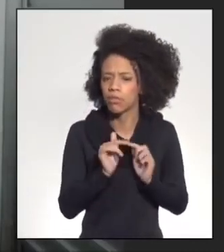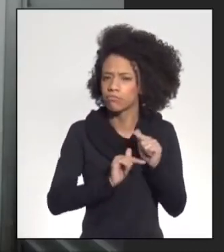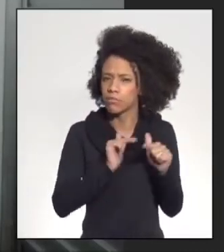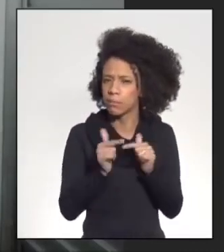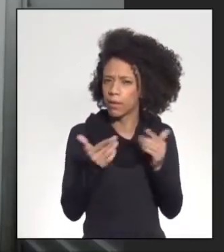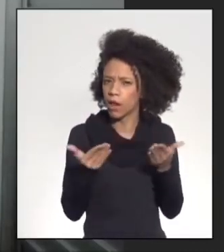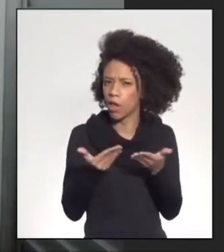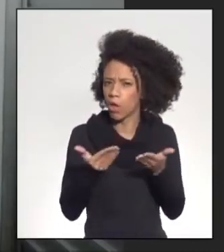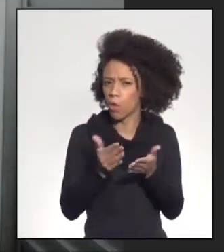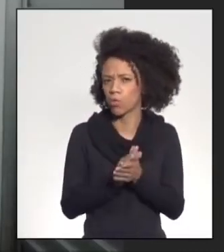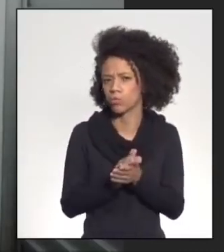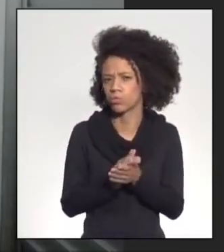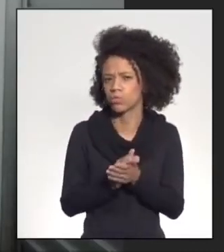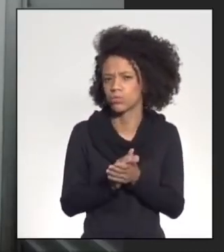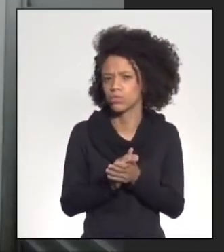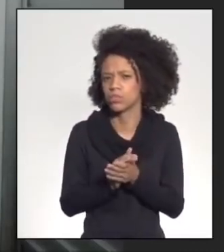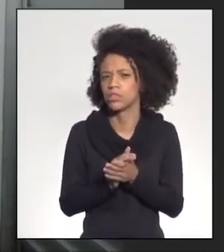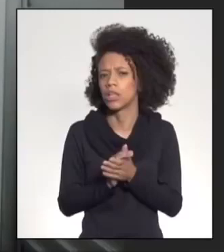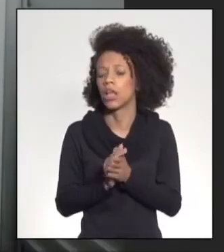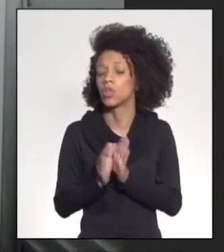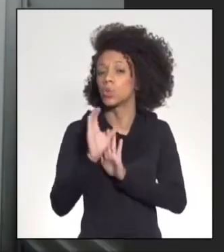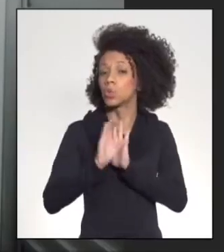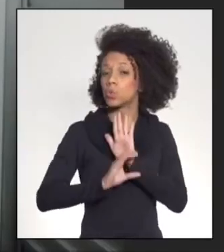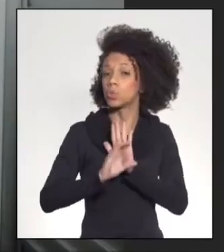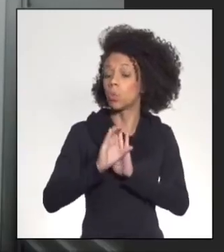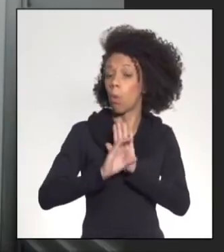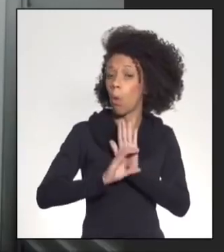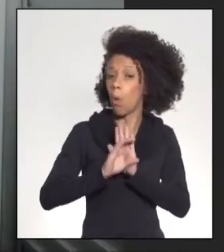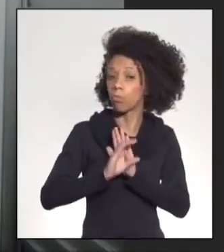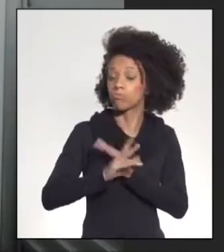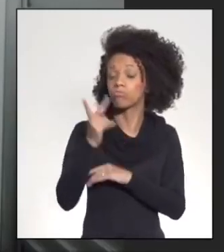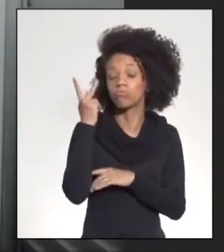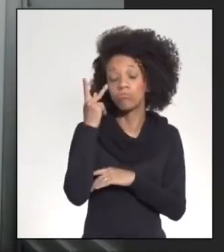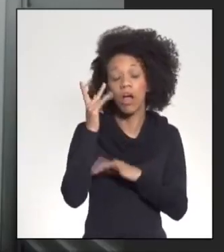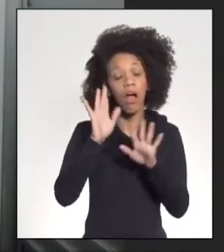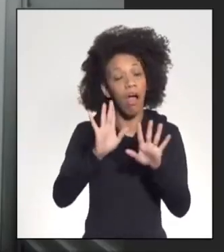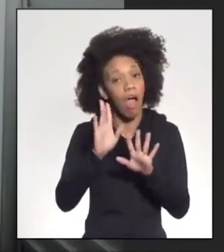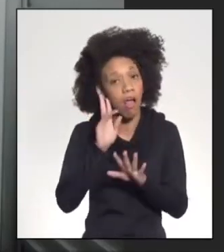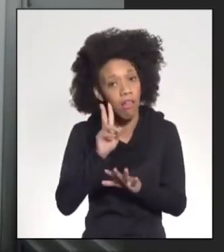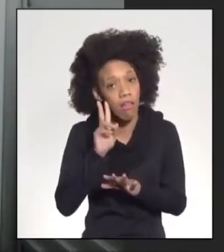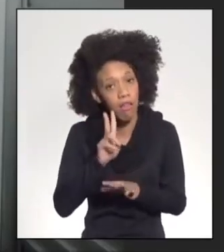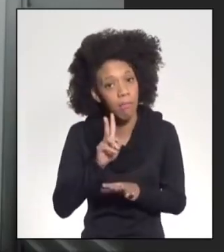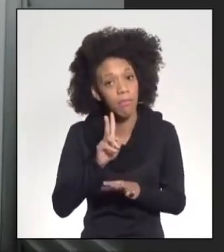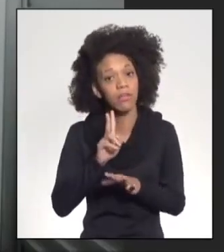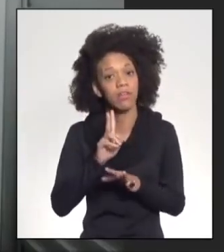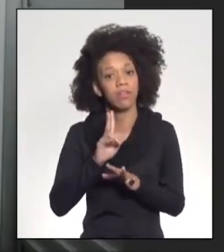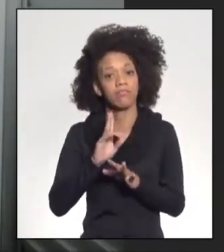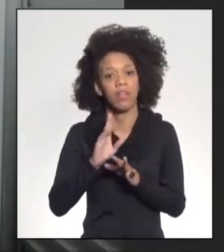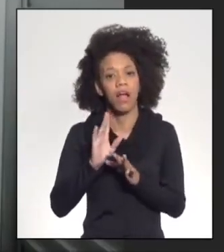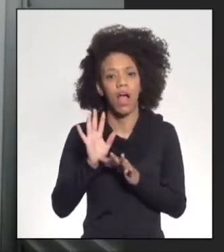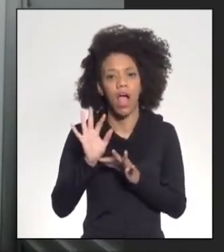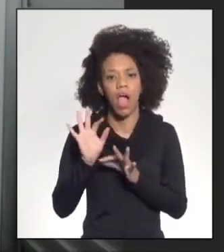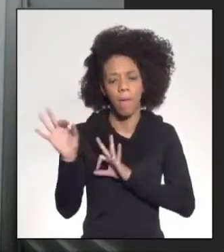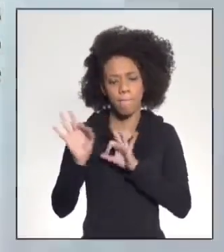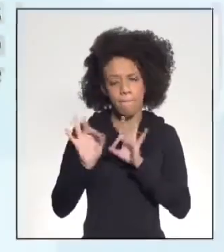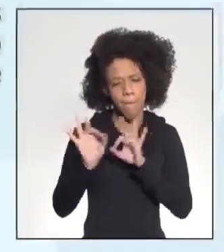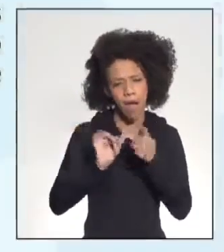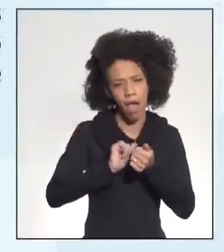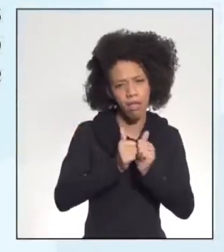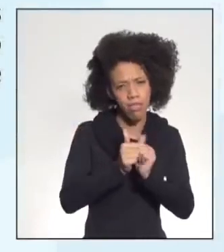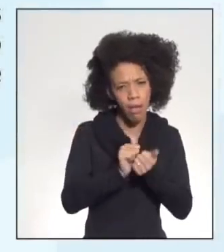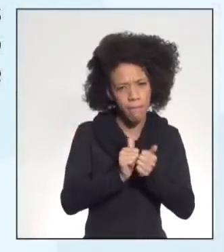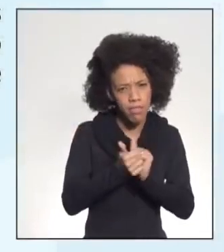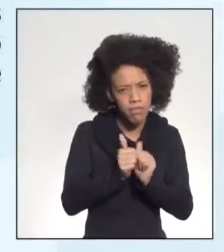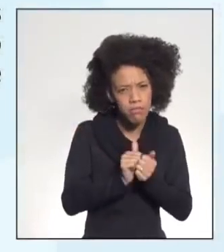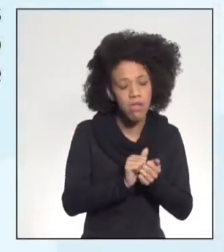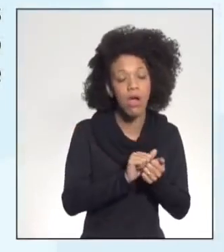hoje, que é a habilidade do currículo paulista. E lembrando que essa aula, pessoal, é um recorte que tem no livro e no caderno